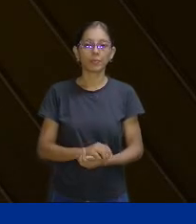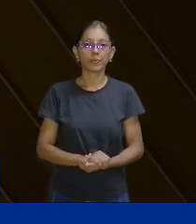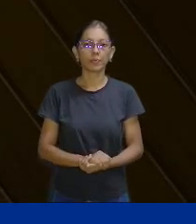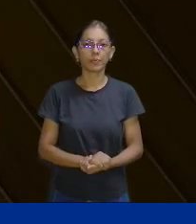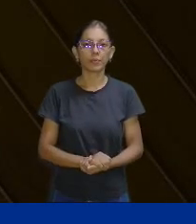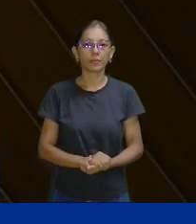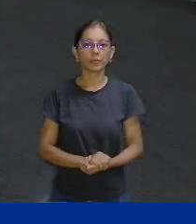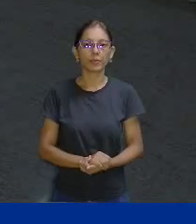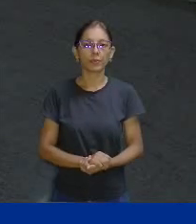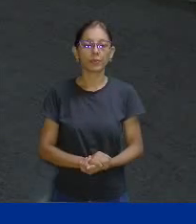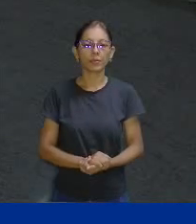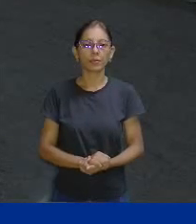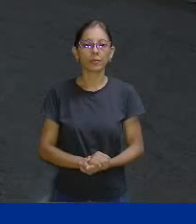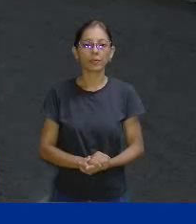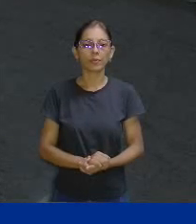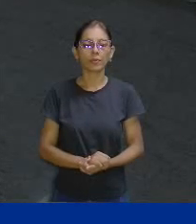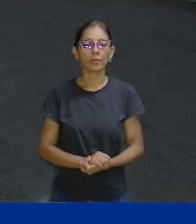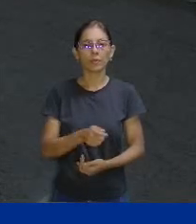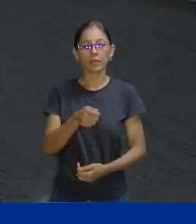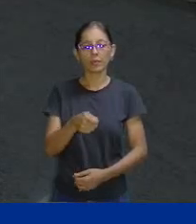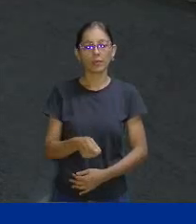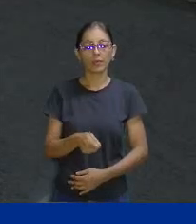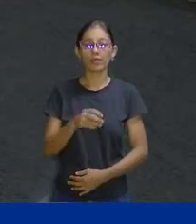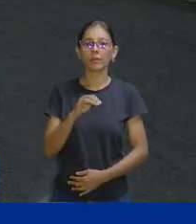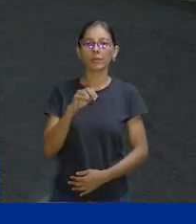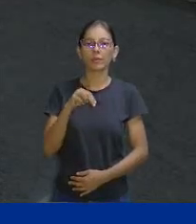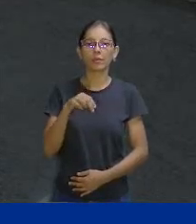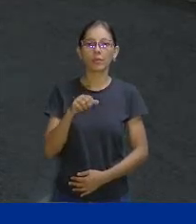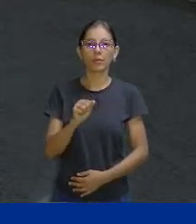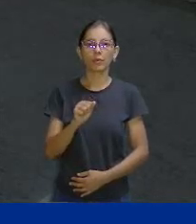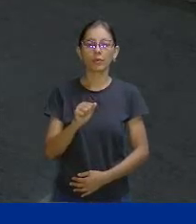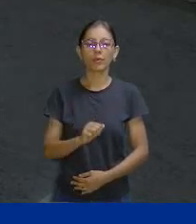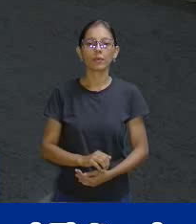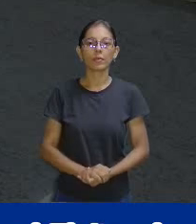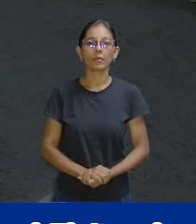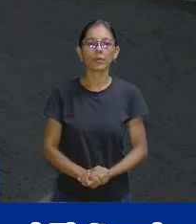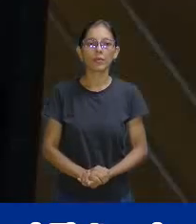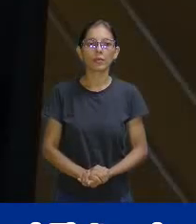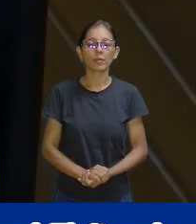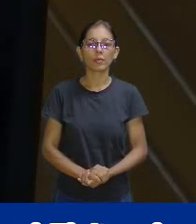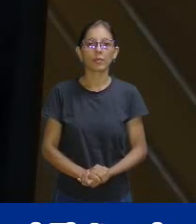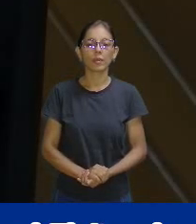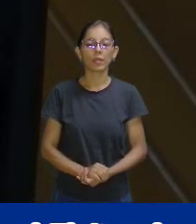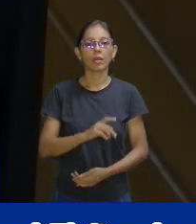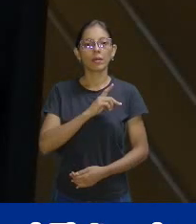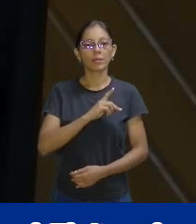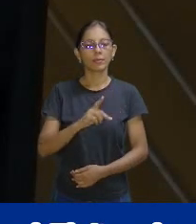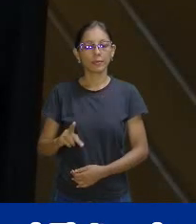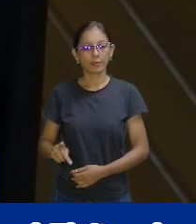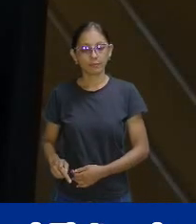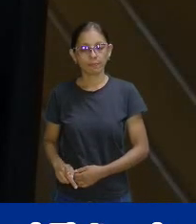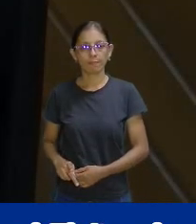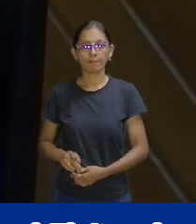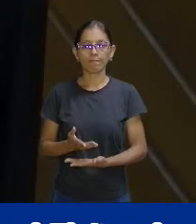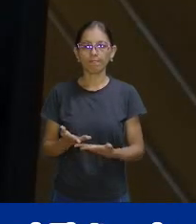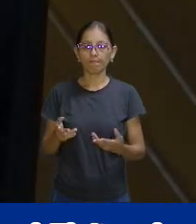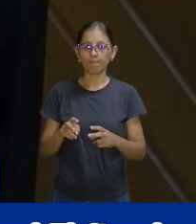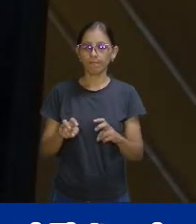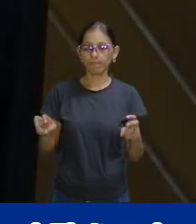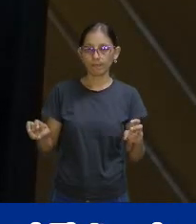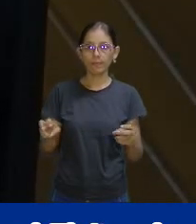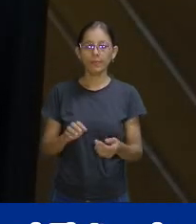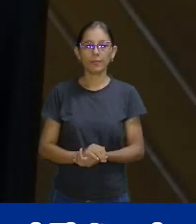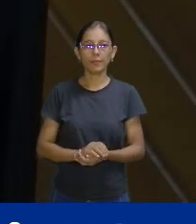voto. Juíza Tina Imagem Souza. ampla do plenário. Presidente, eminentes pares, doutora Procuradora Regional